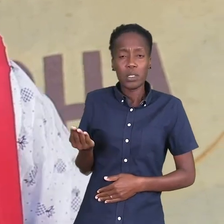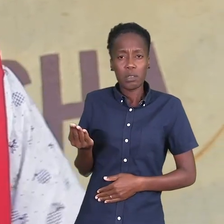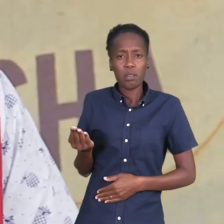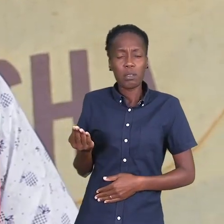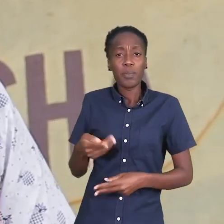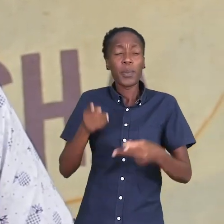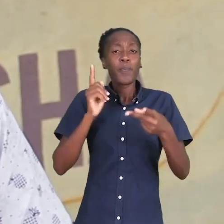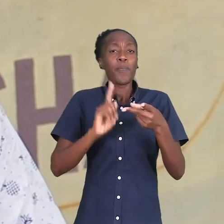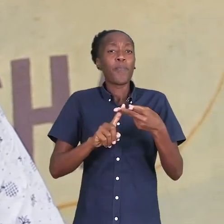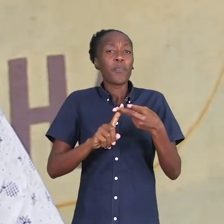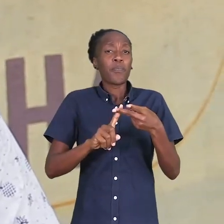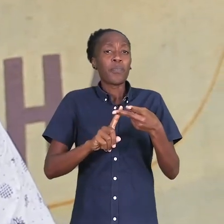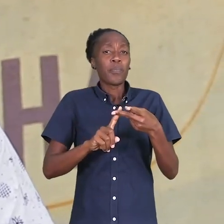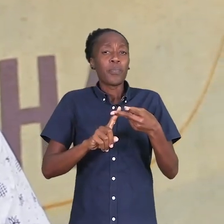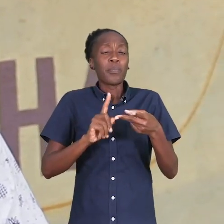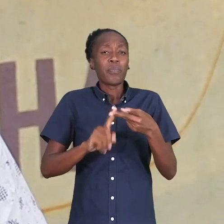Isso, de certa forma,